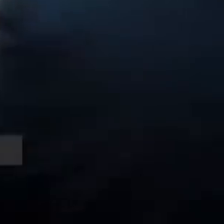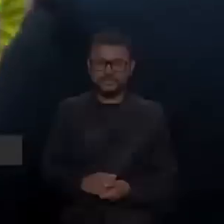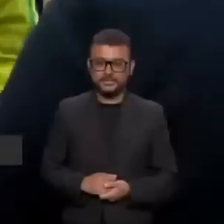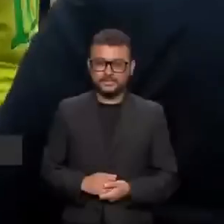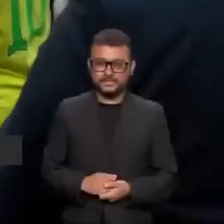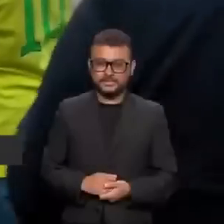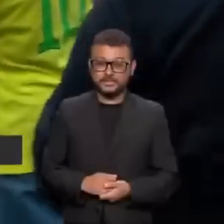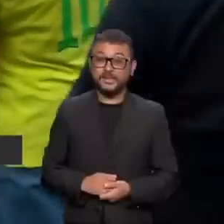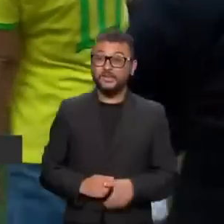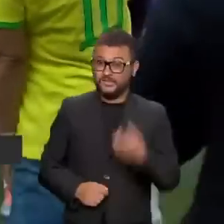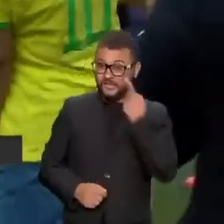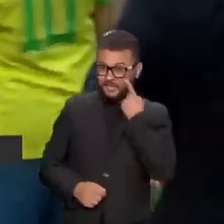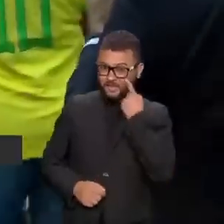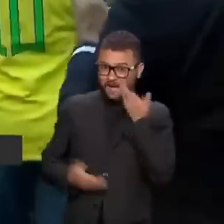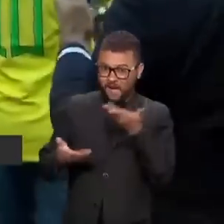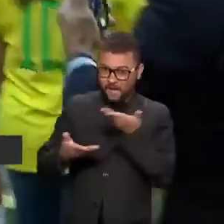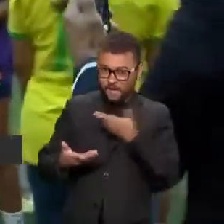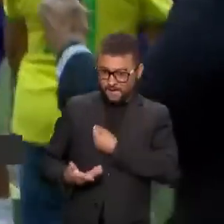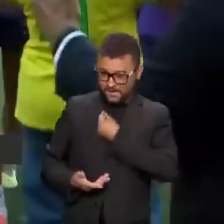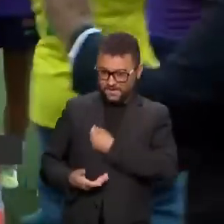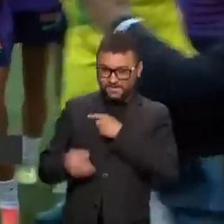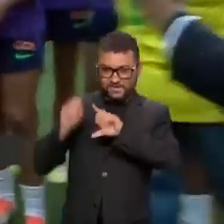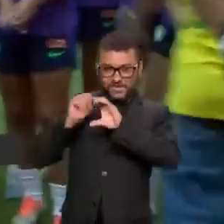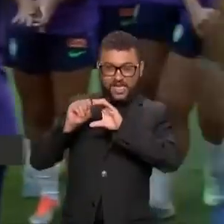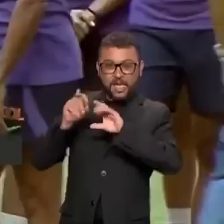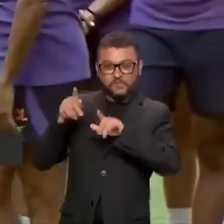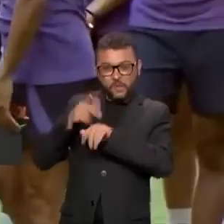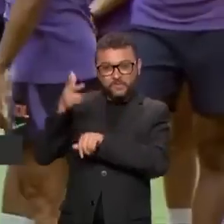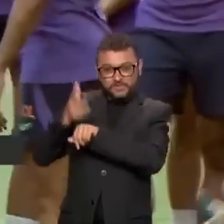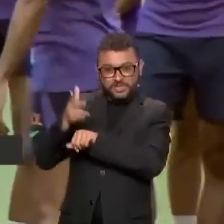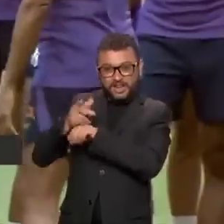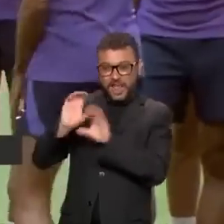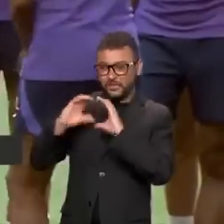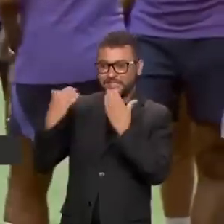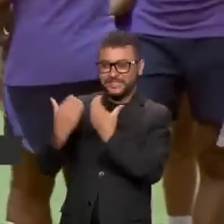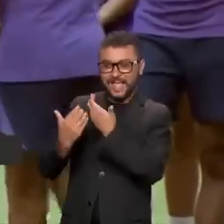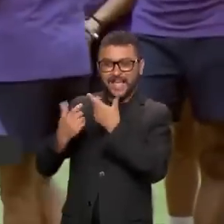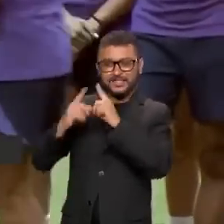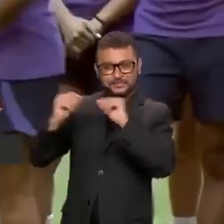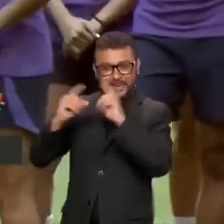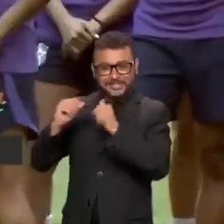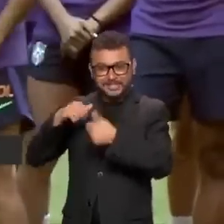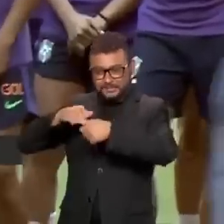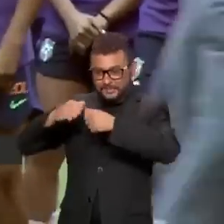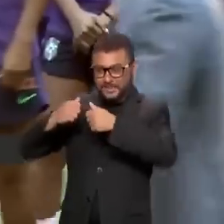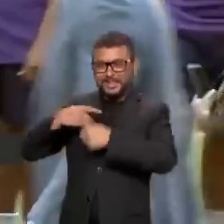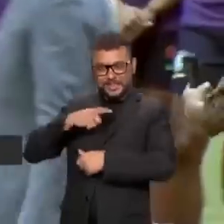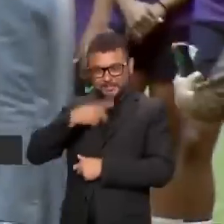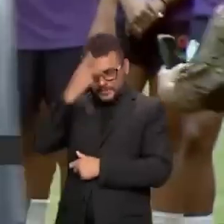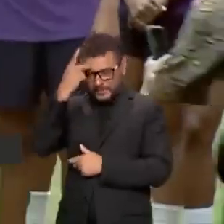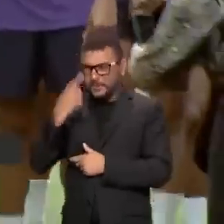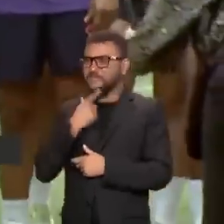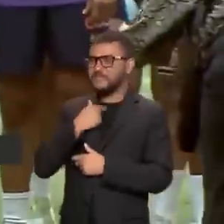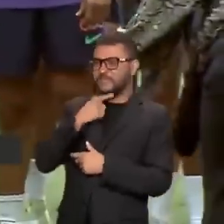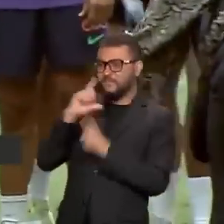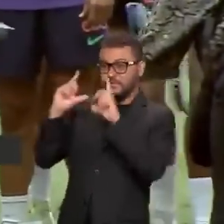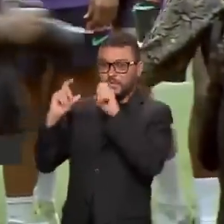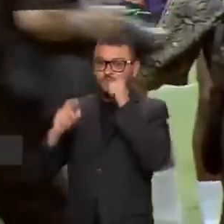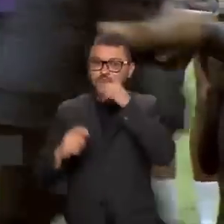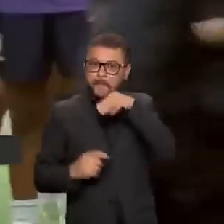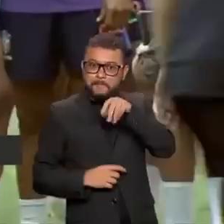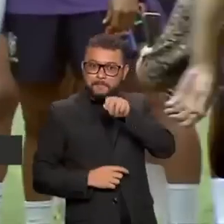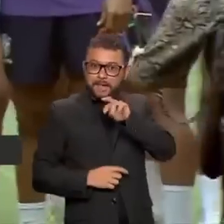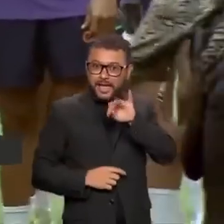Você confere imagens ao vivo do estádio Mané Garrincha, todos posam para fotos, a jogadora Marta está agora